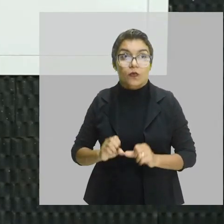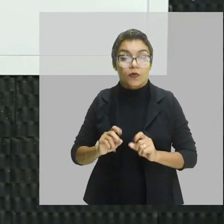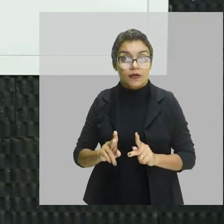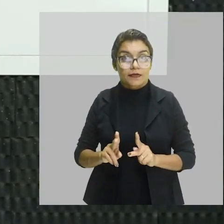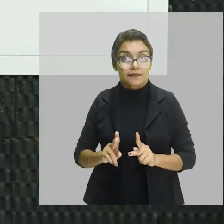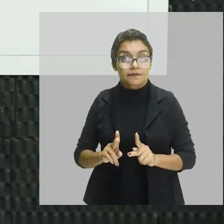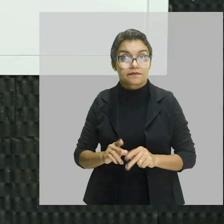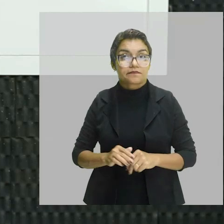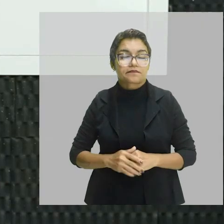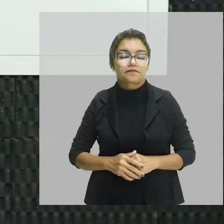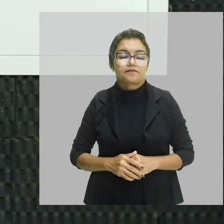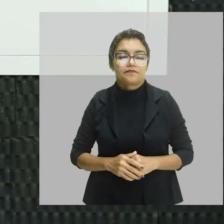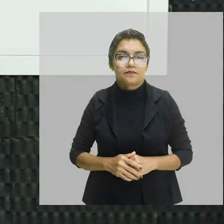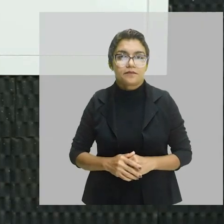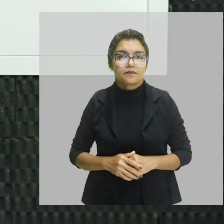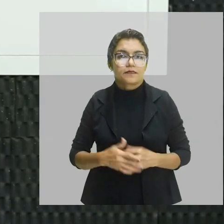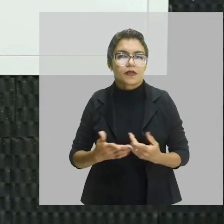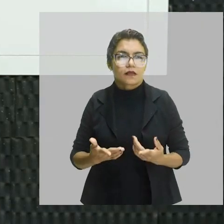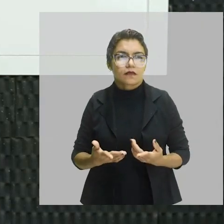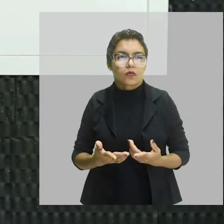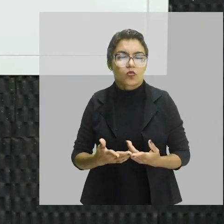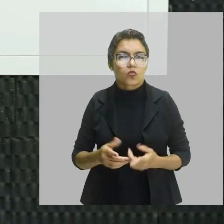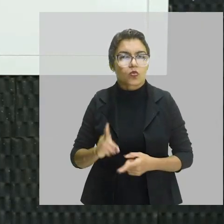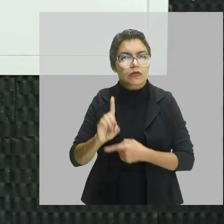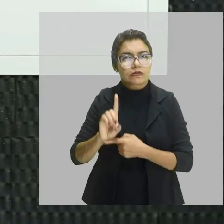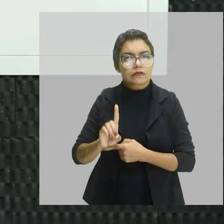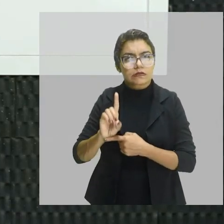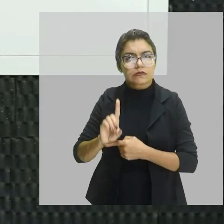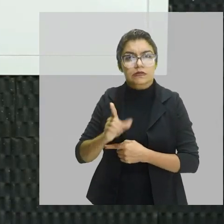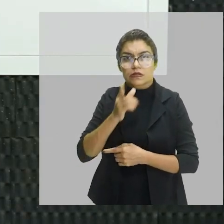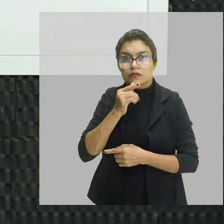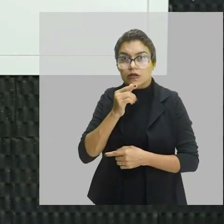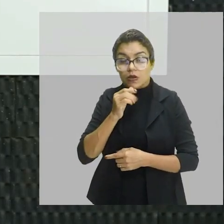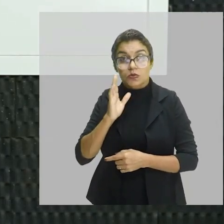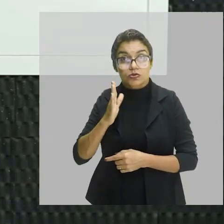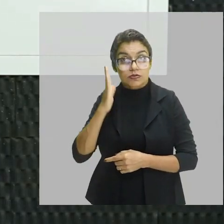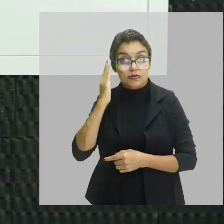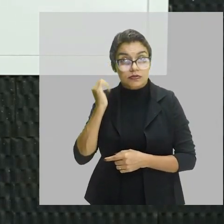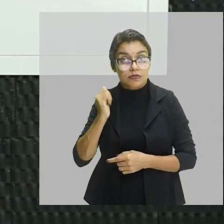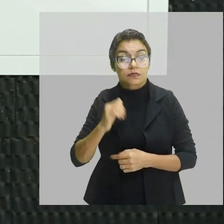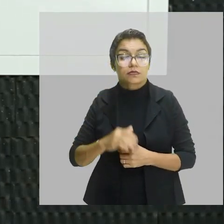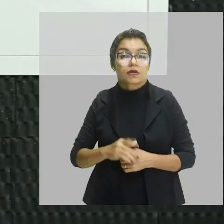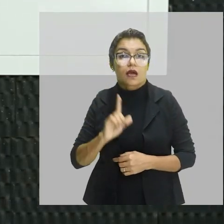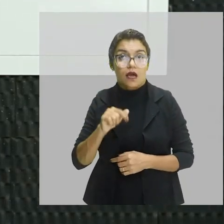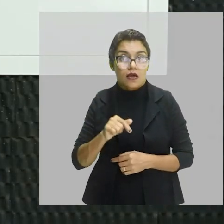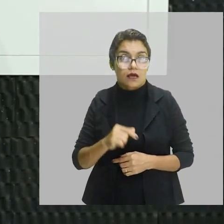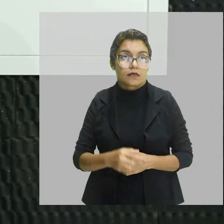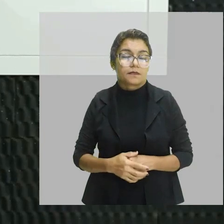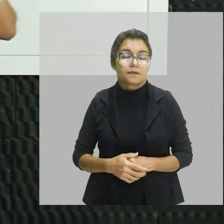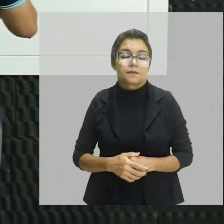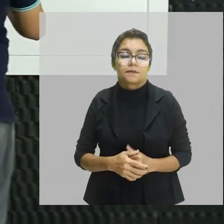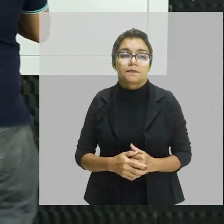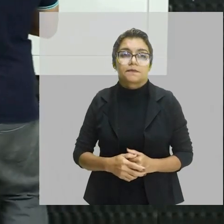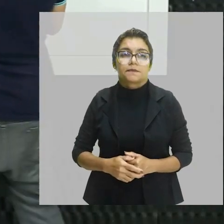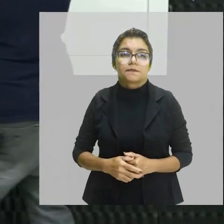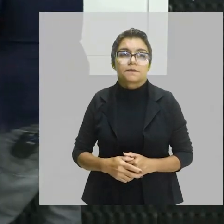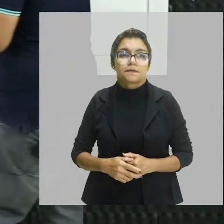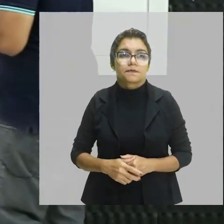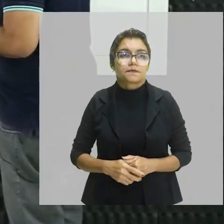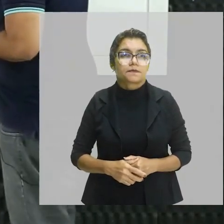ok? Bom, essa densidade da água a gente sabe, não precisa nem ser citado ali, né? Ele é de 1,